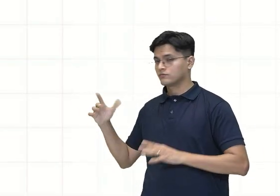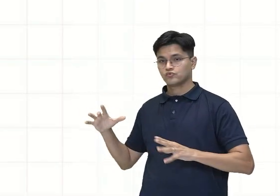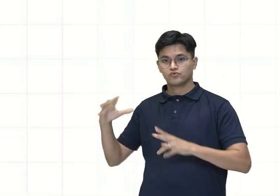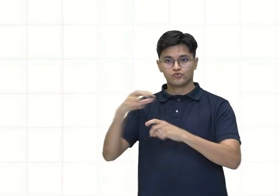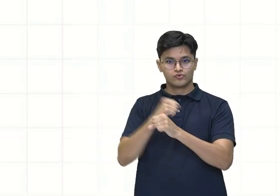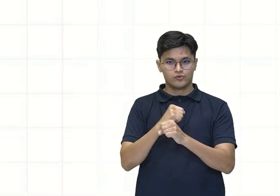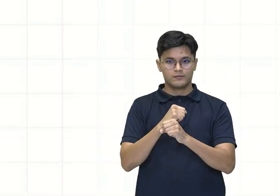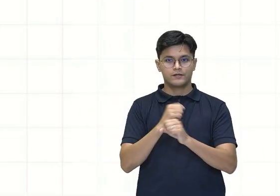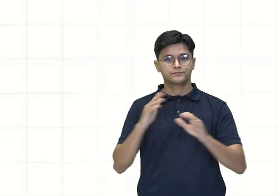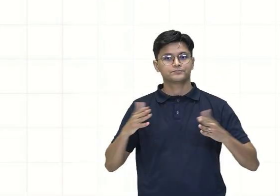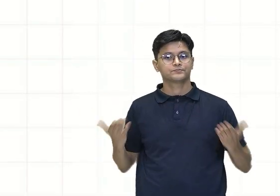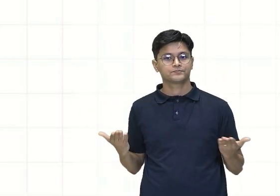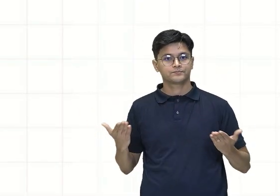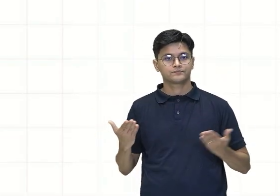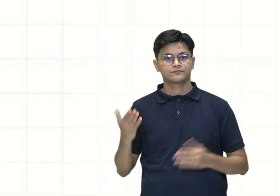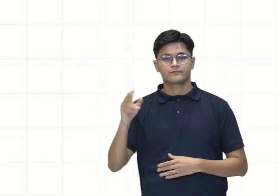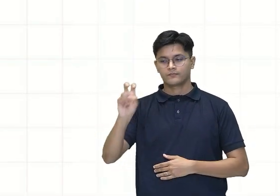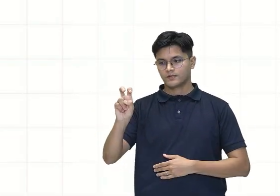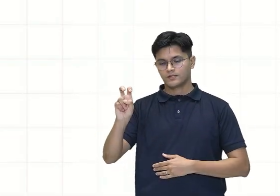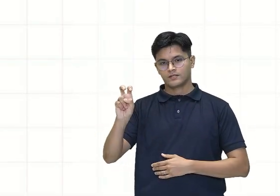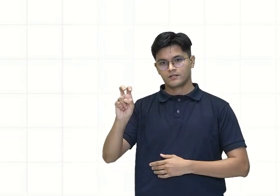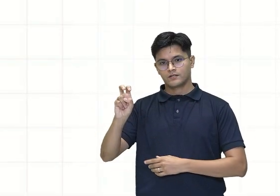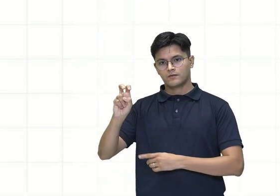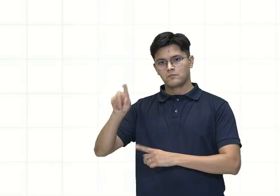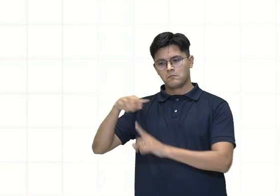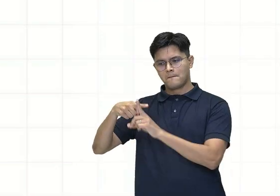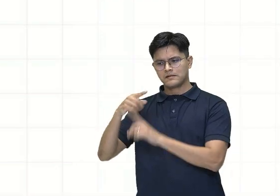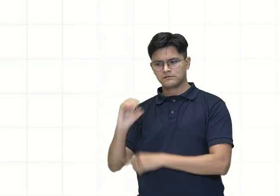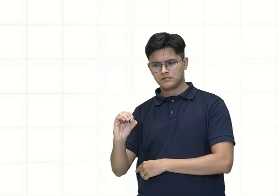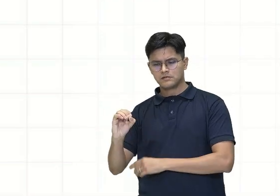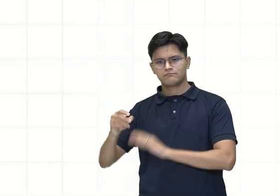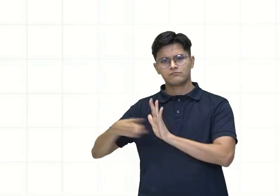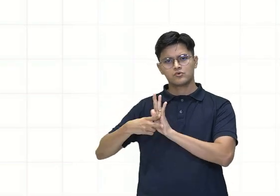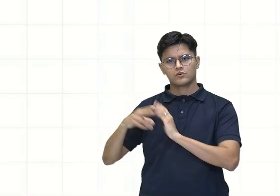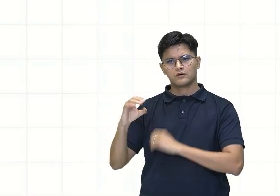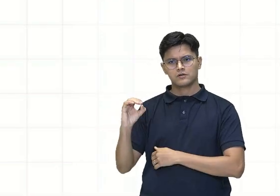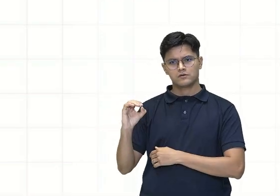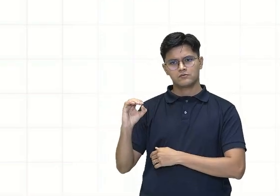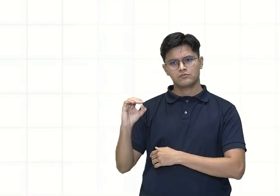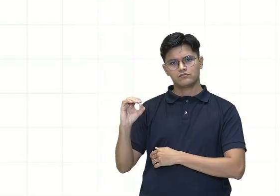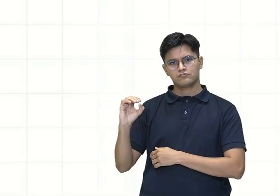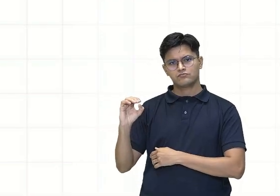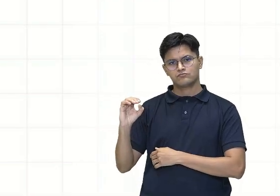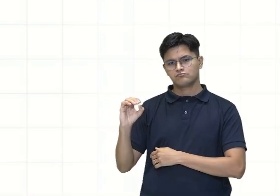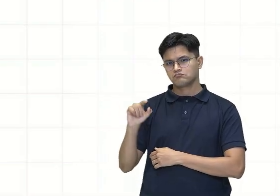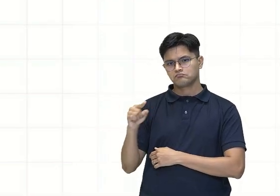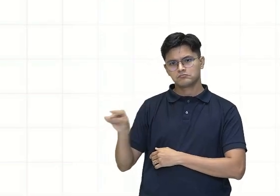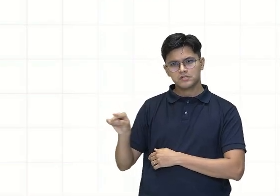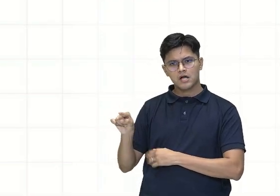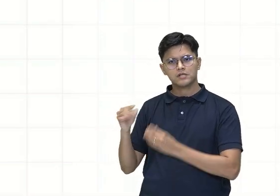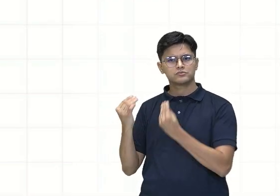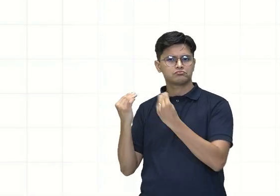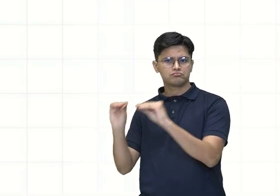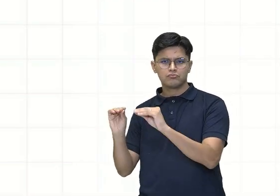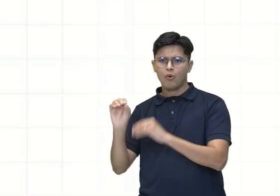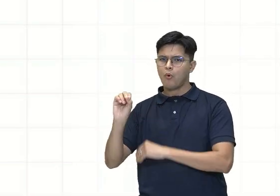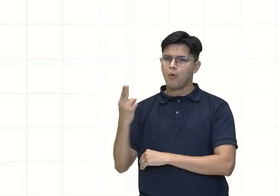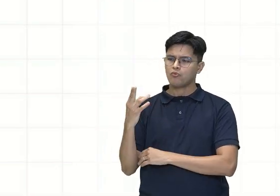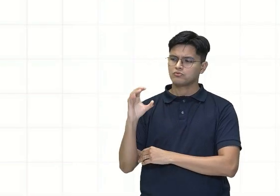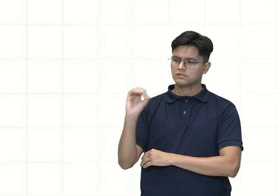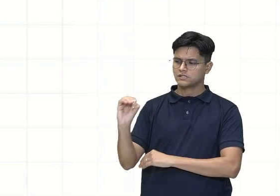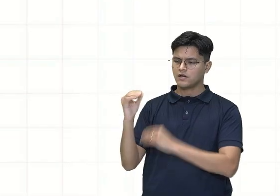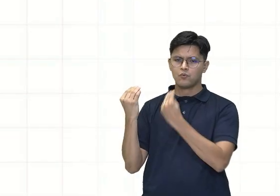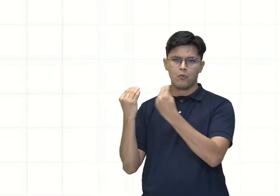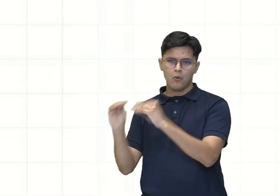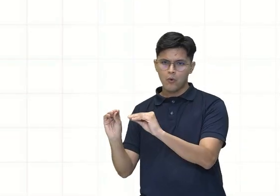Então, 5 com nada, eu posso botar um 0 ou eu posso botar um traço. Tá bom? Para continuar aqui a minha